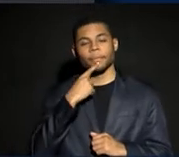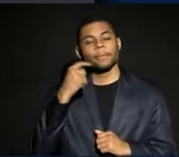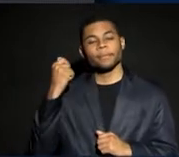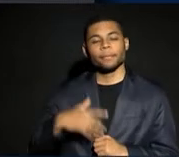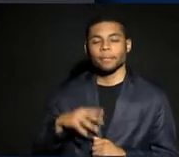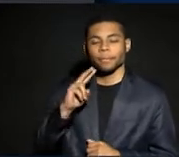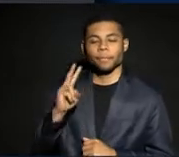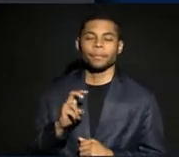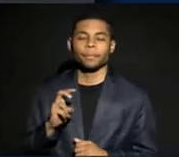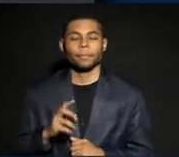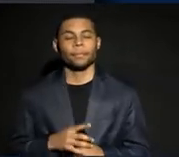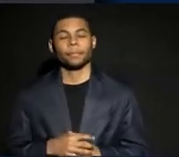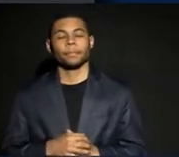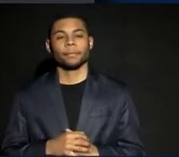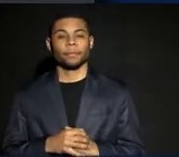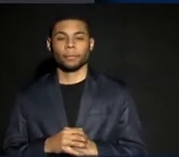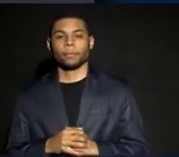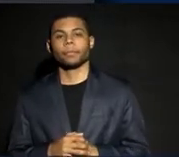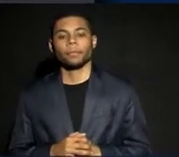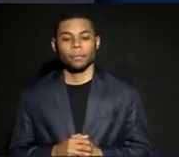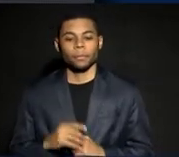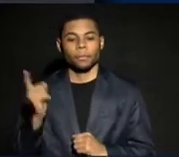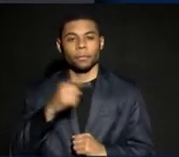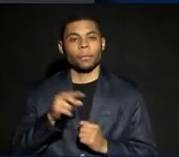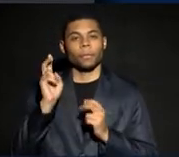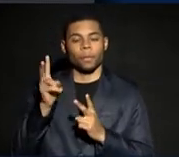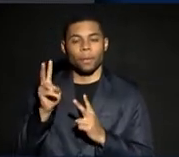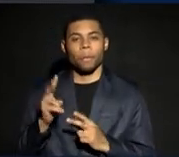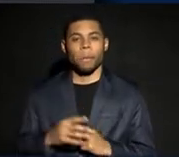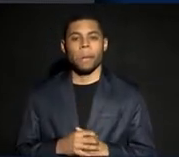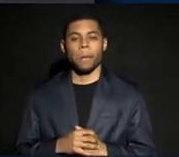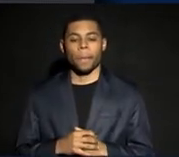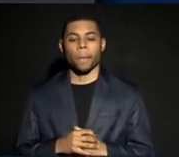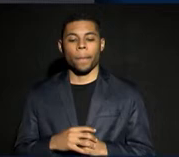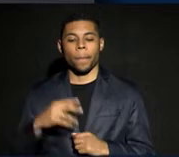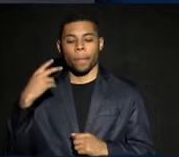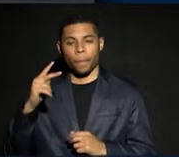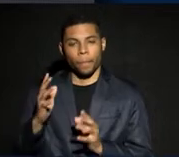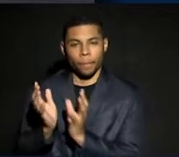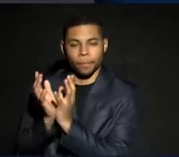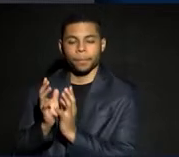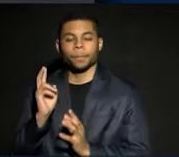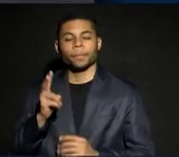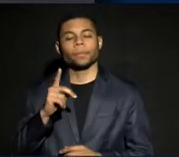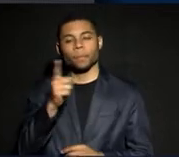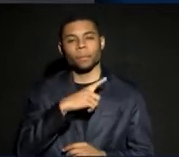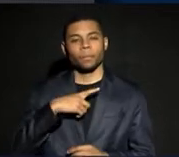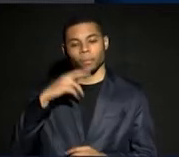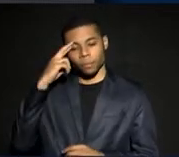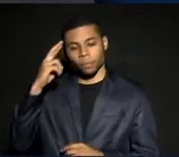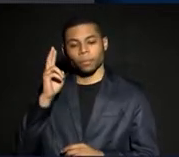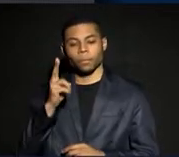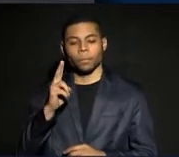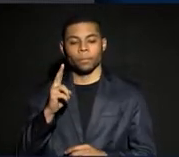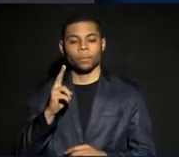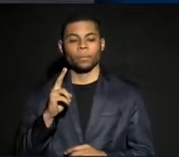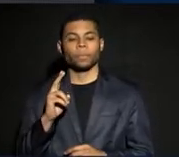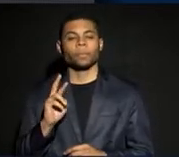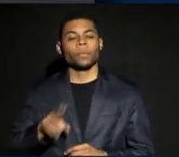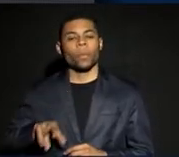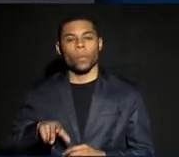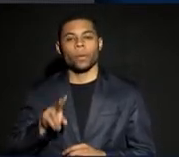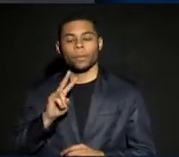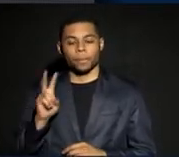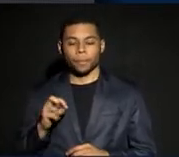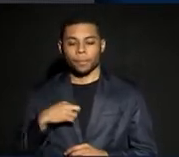sobre uma conjuntura que permite ao seu partido e ao senhor ter uma chance não só